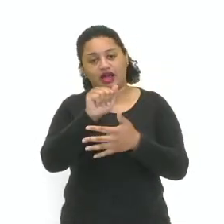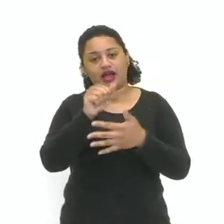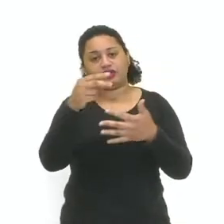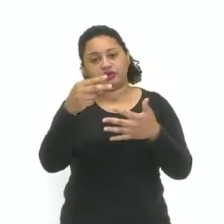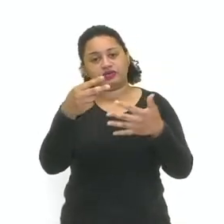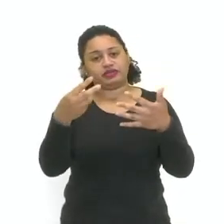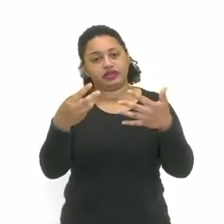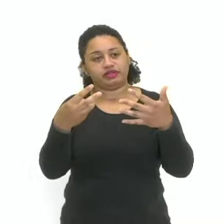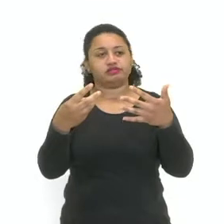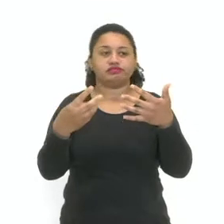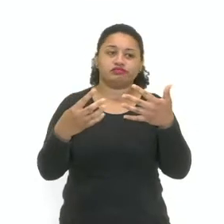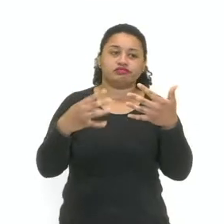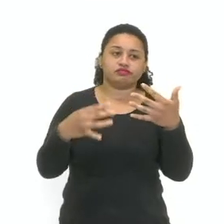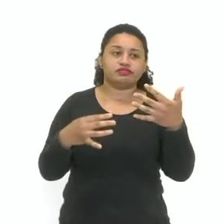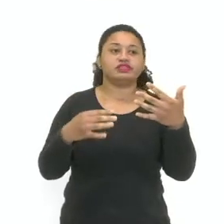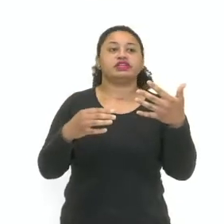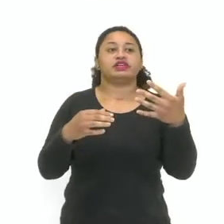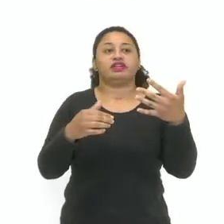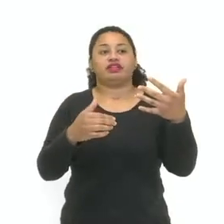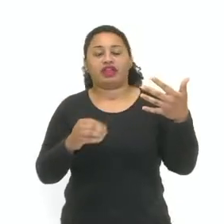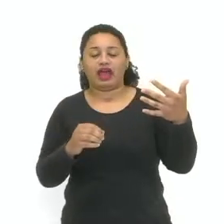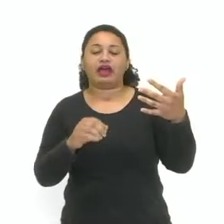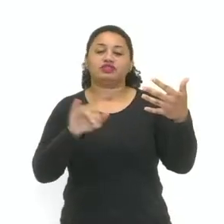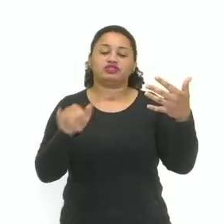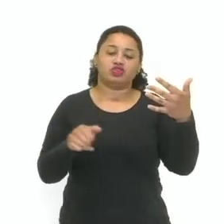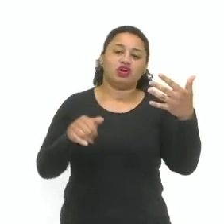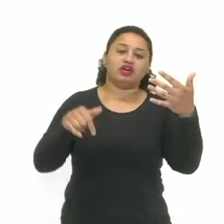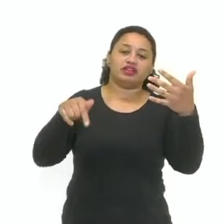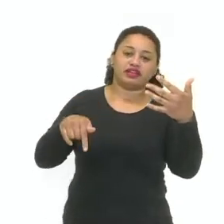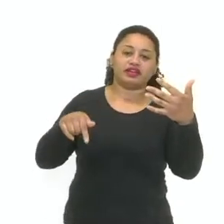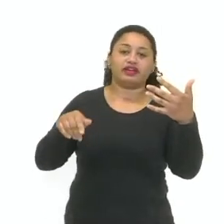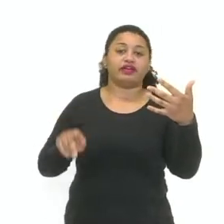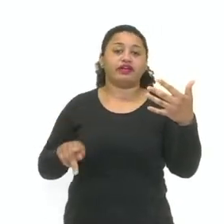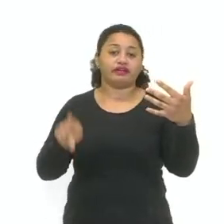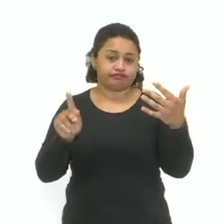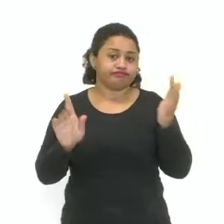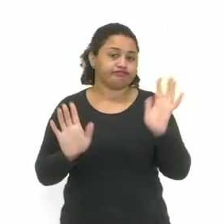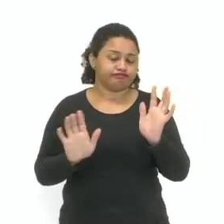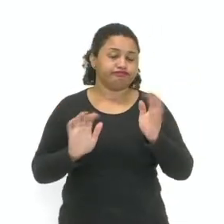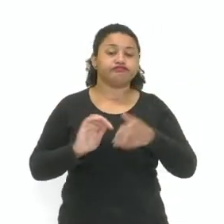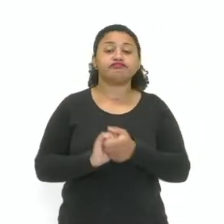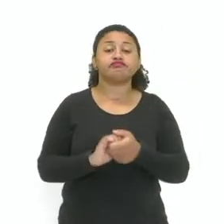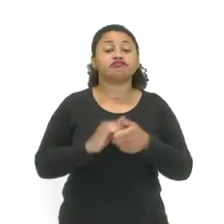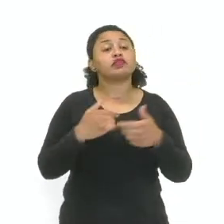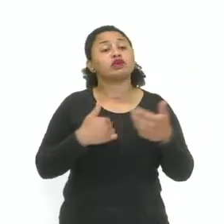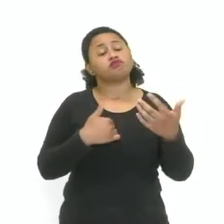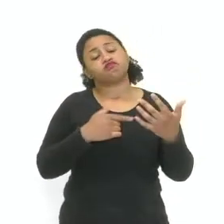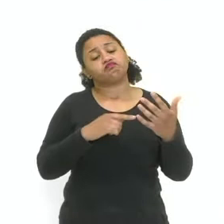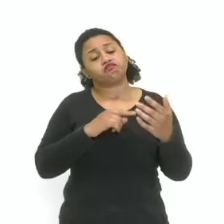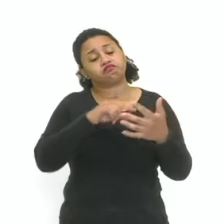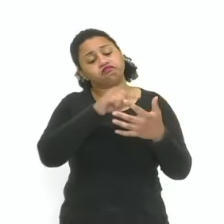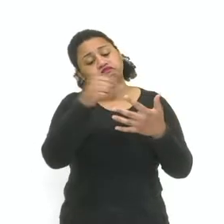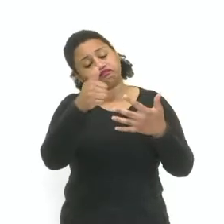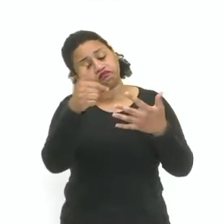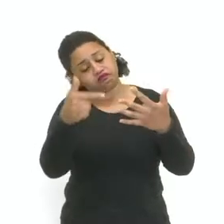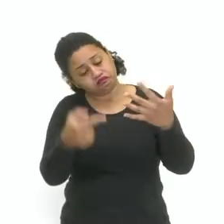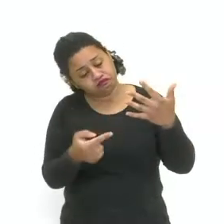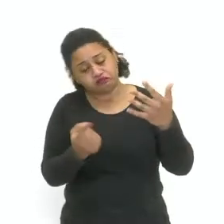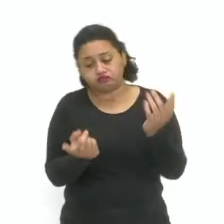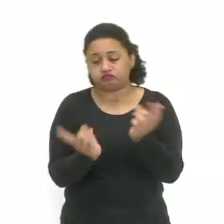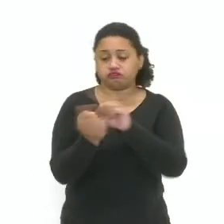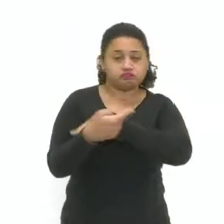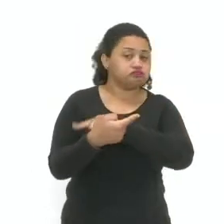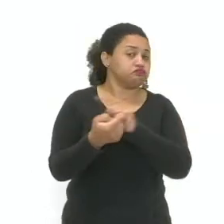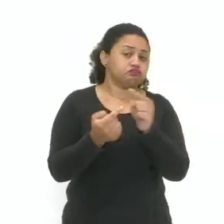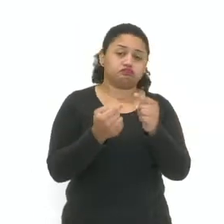2, 3, 5, 7, até eu chegar no Q. Como a ordem, né, não importa, que é o que a gente está trabalhando